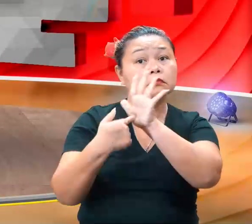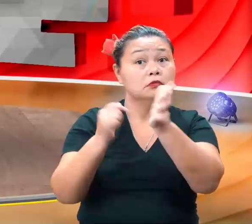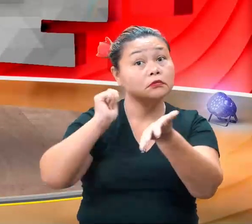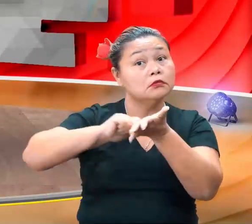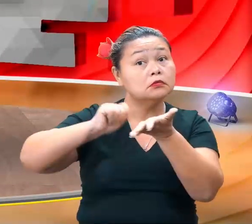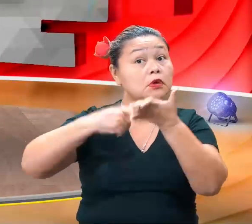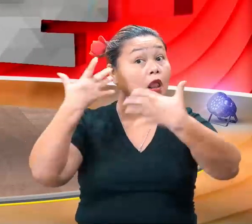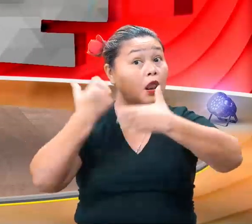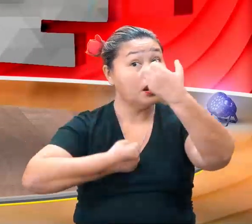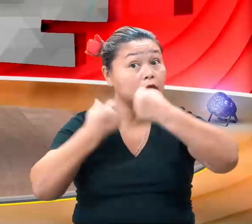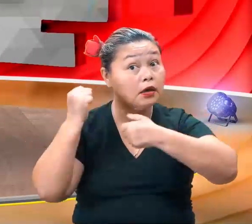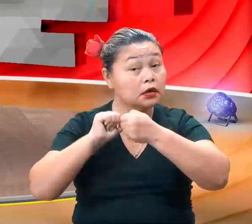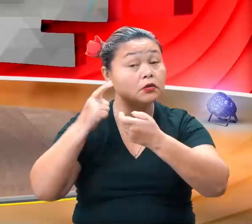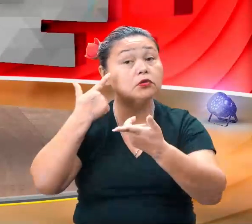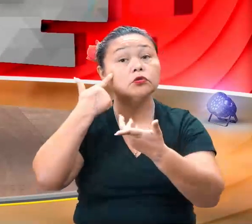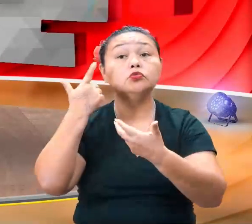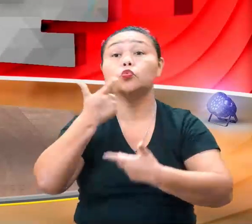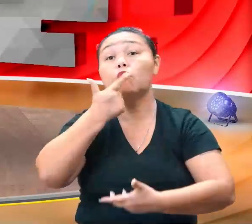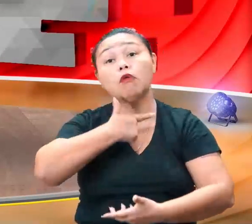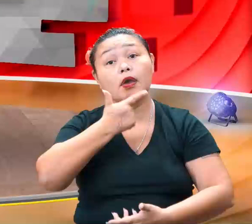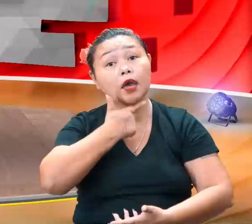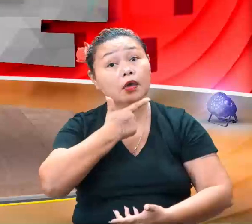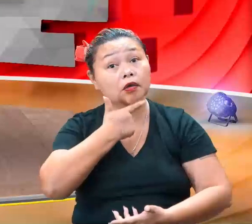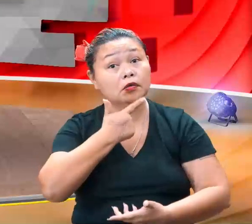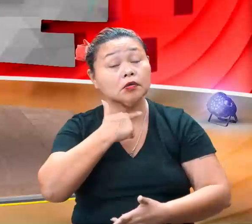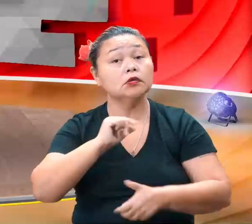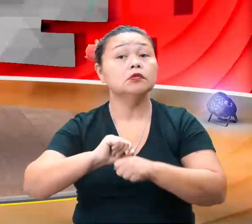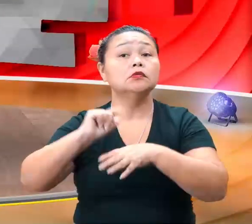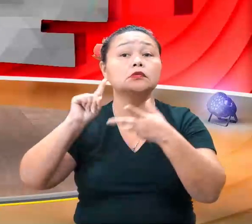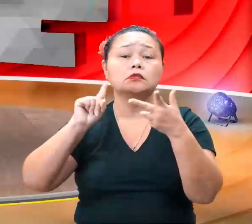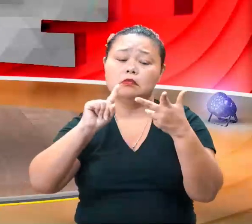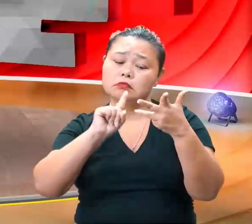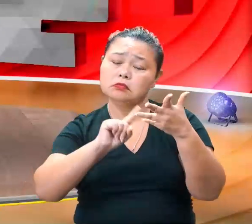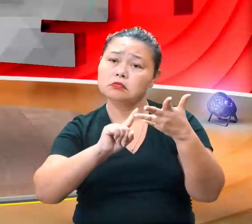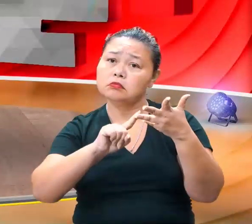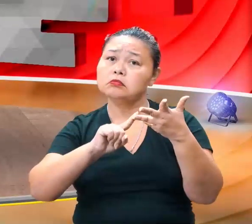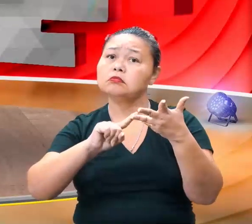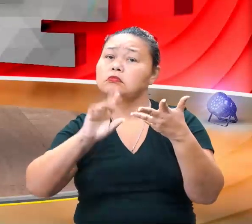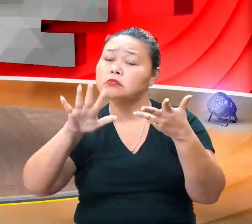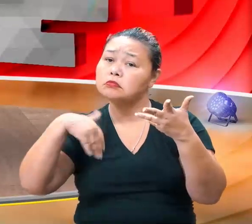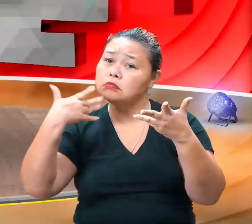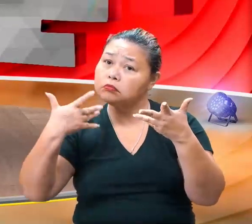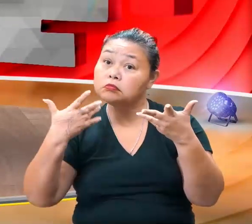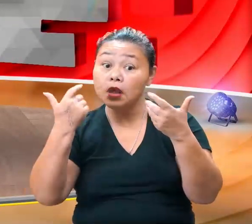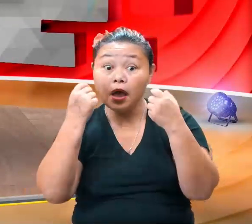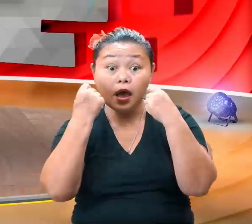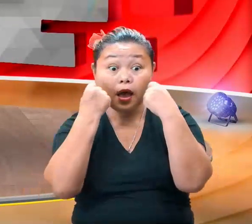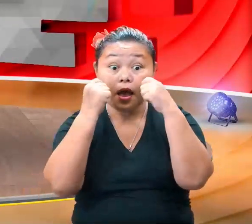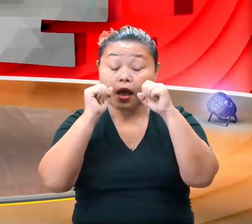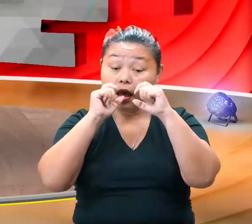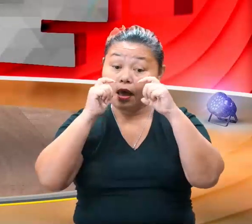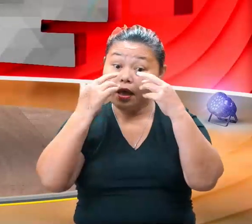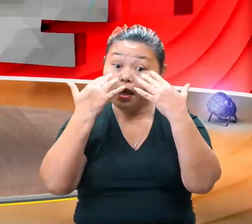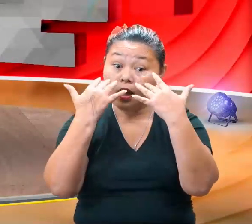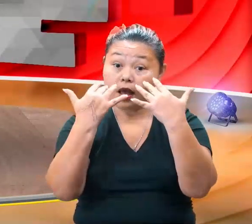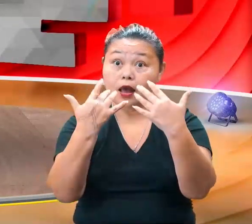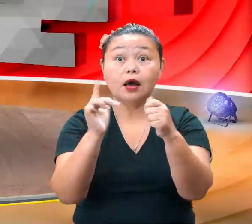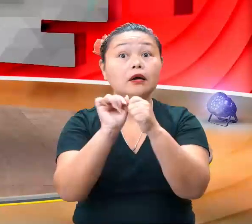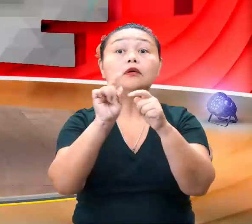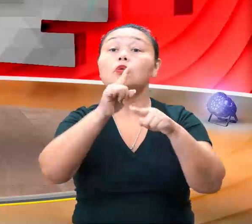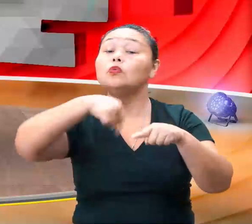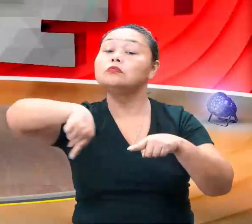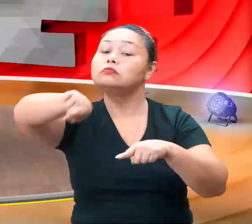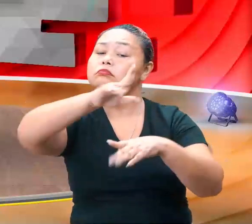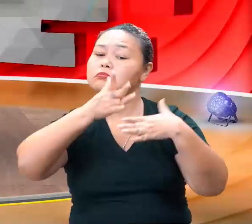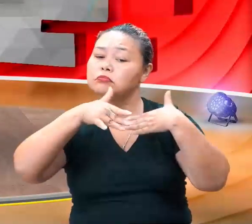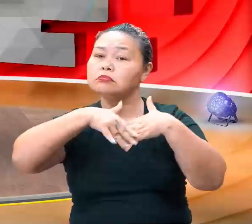né? E também do queijo, né? Então, tudo isso se torna mais atrativo para vocês, né? Vocês conseguem ver onde a matemática está